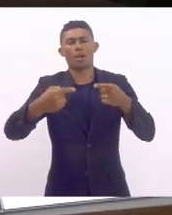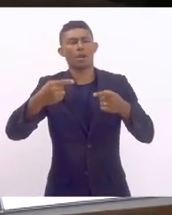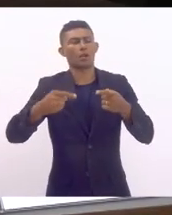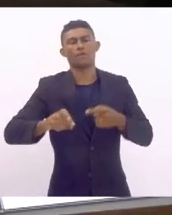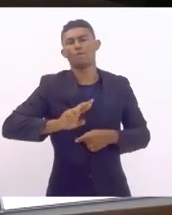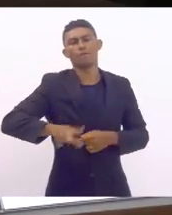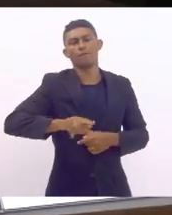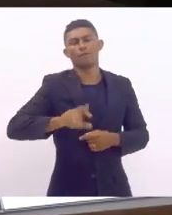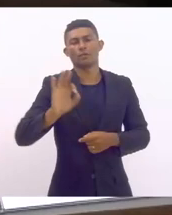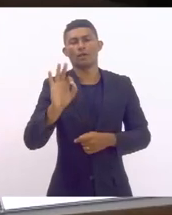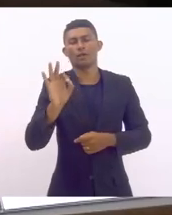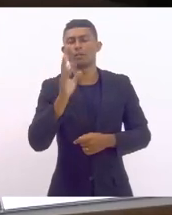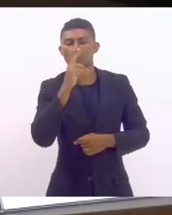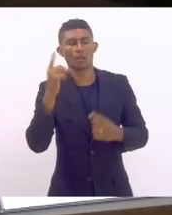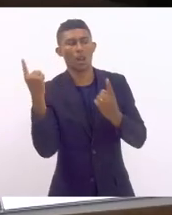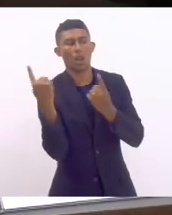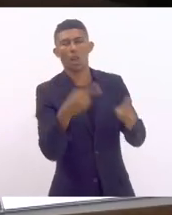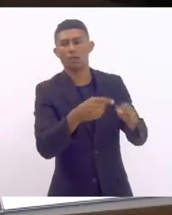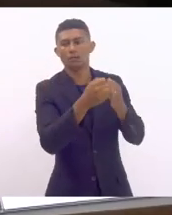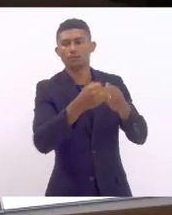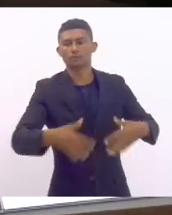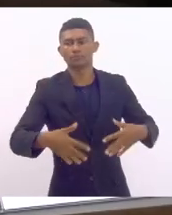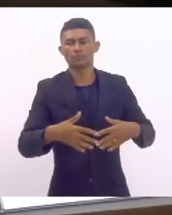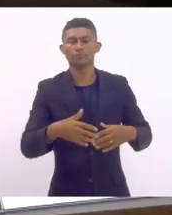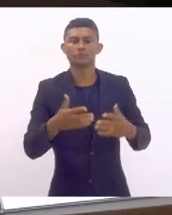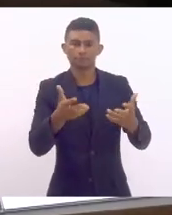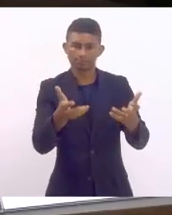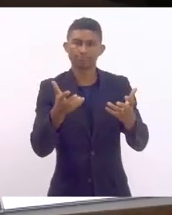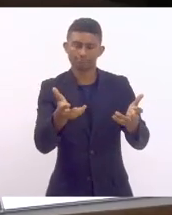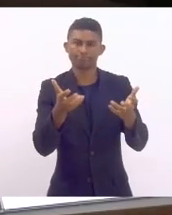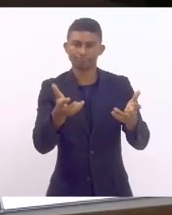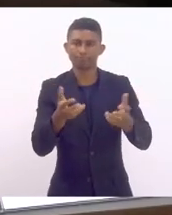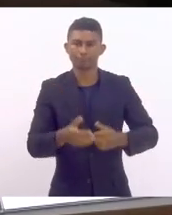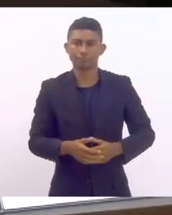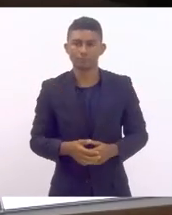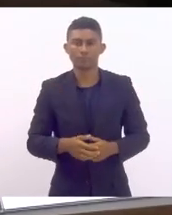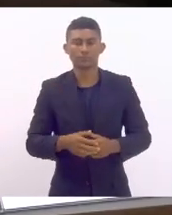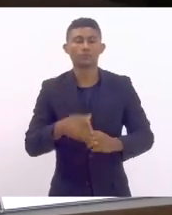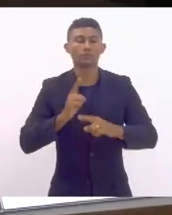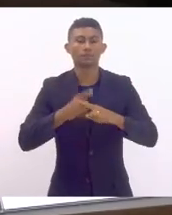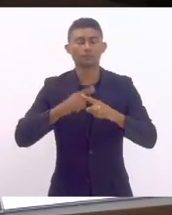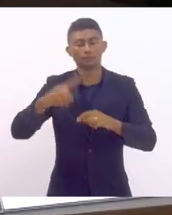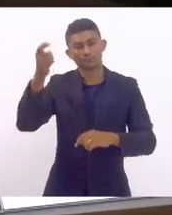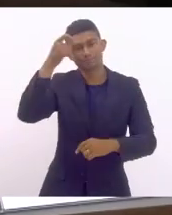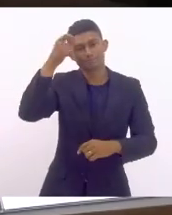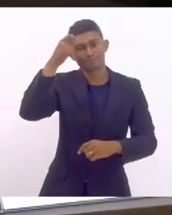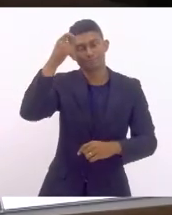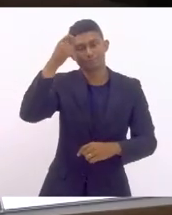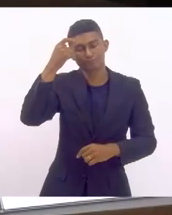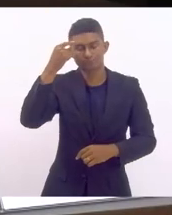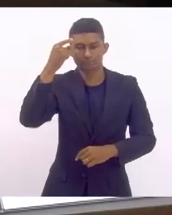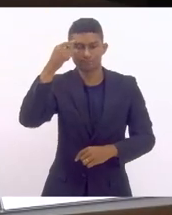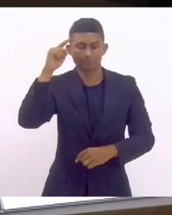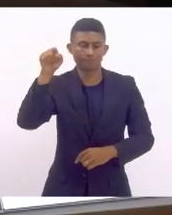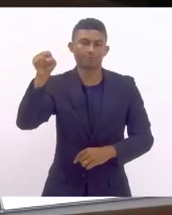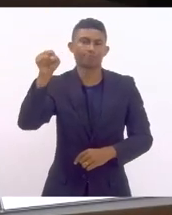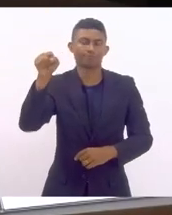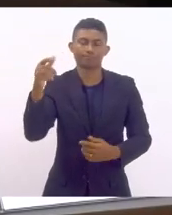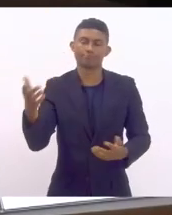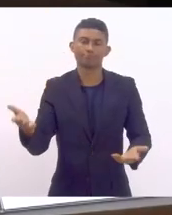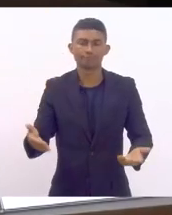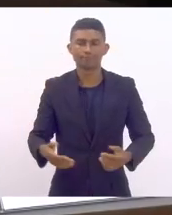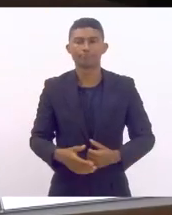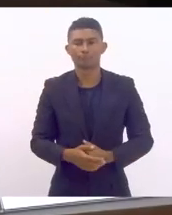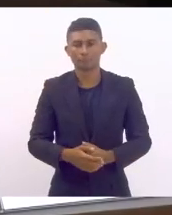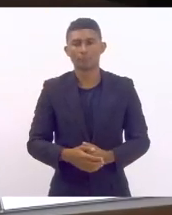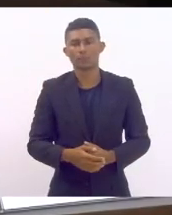é simplesmente a destruição como viés as empate ideológico e Conversem parte também que